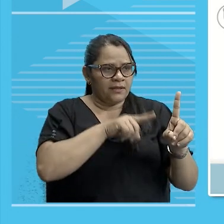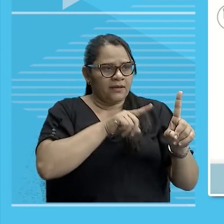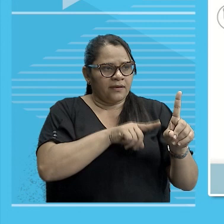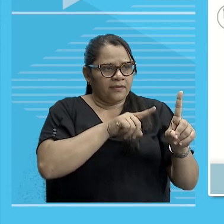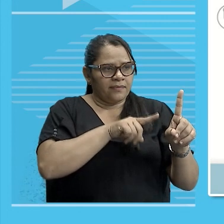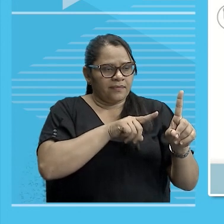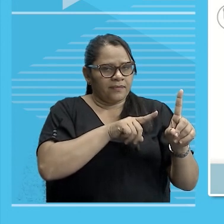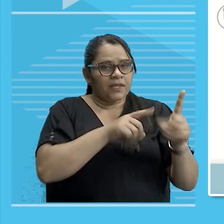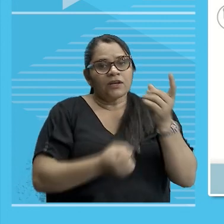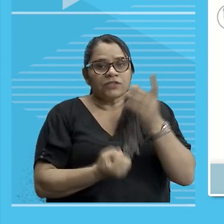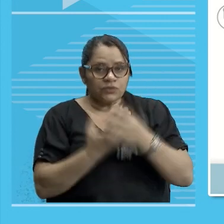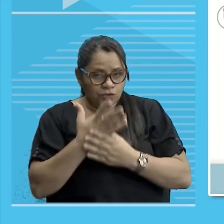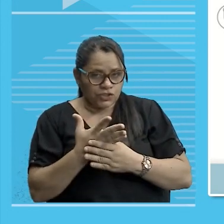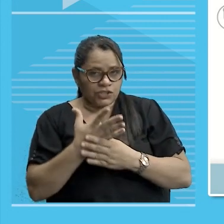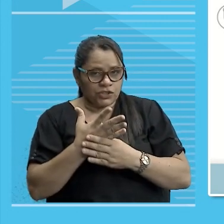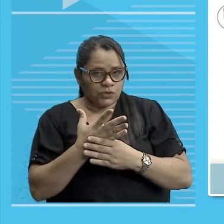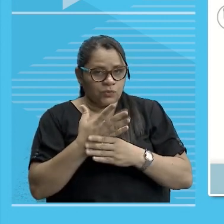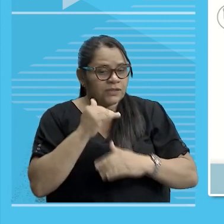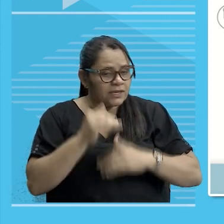ele promoveu